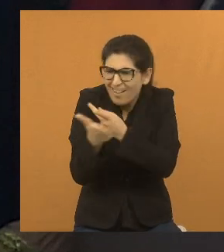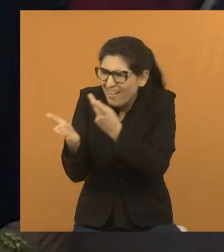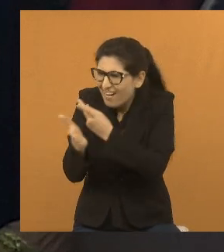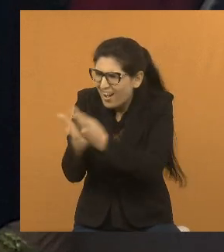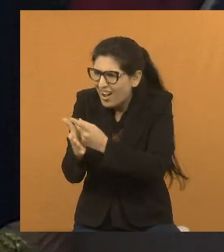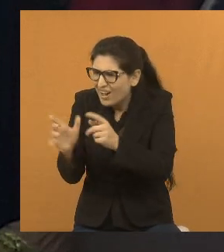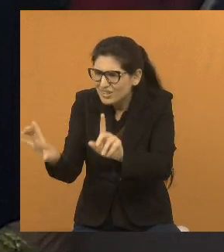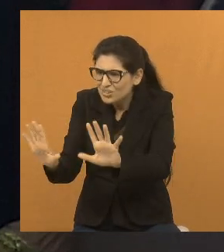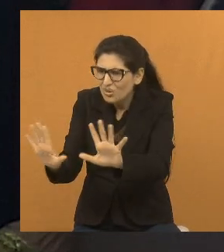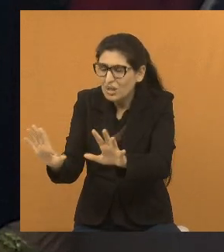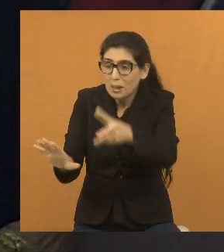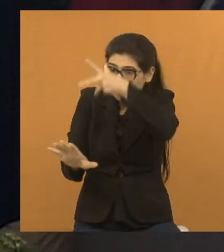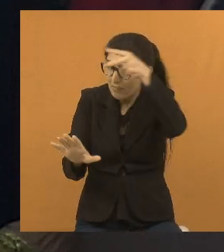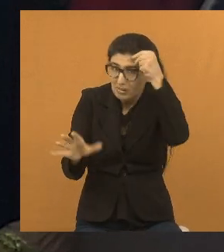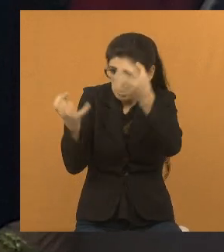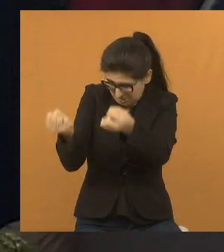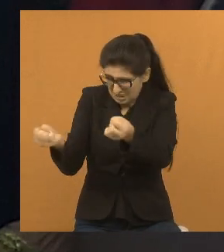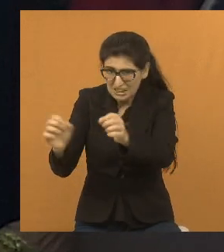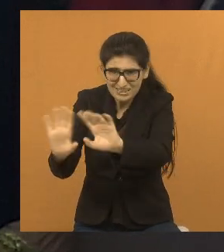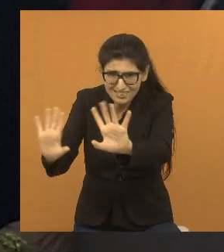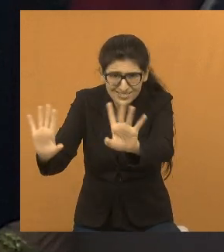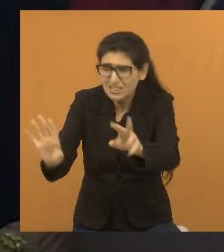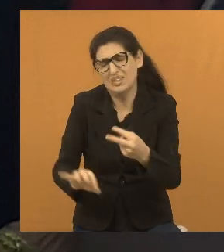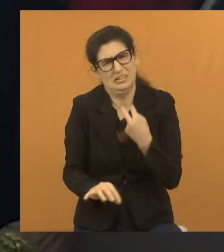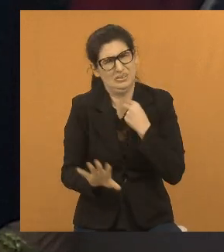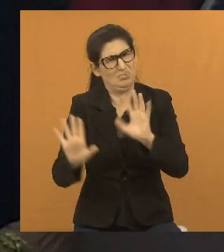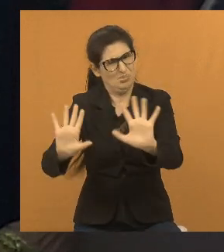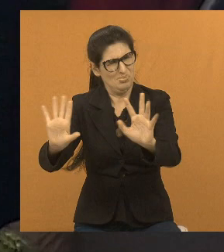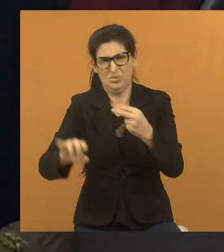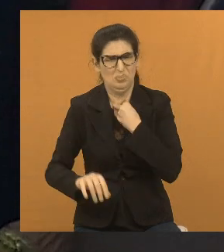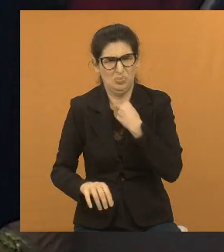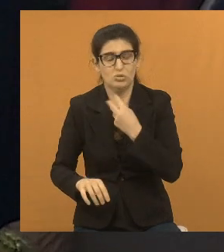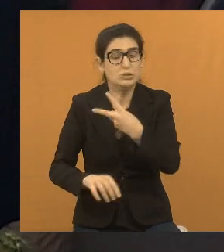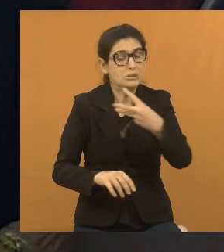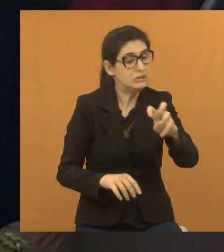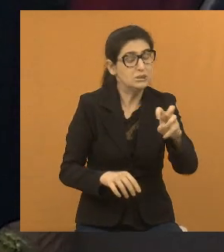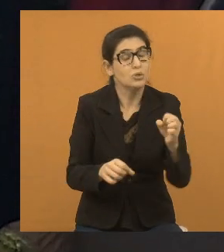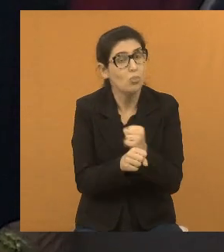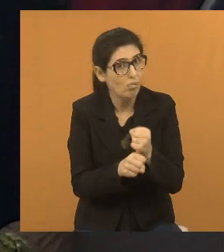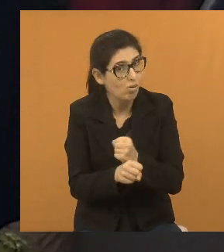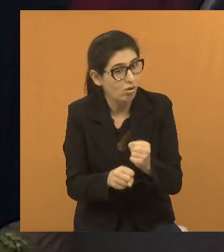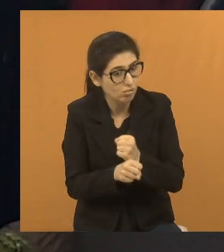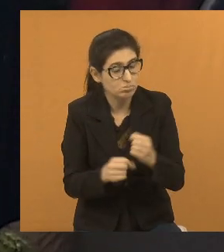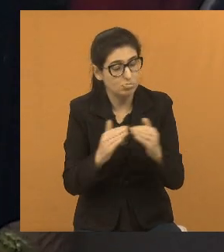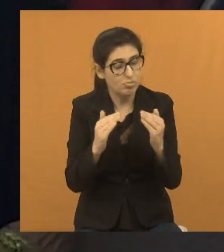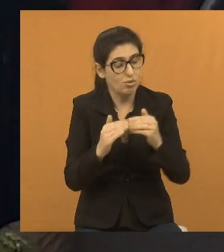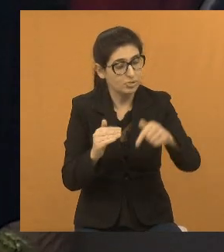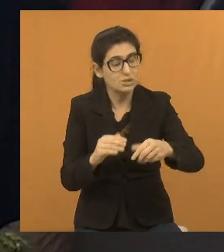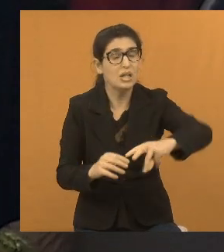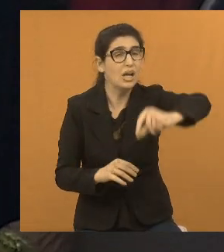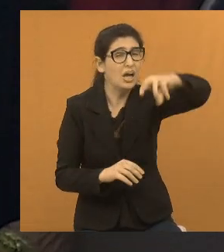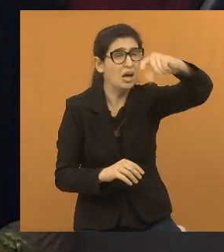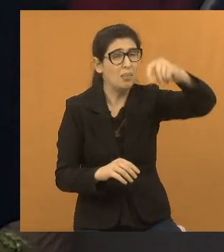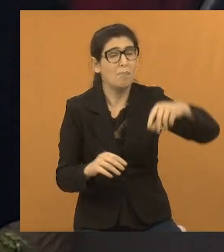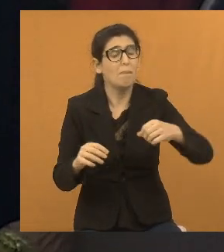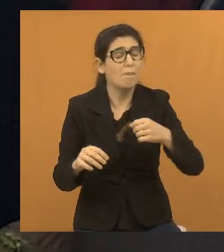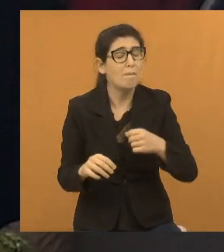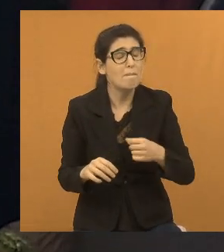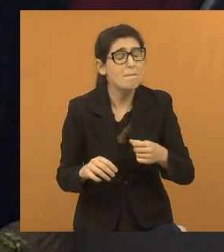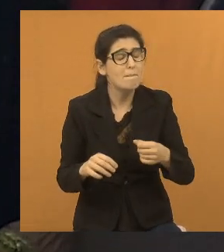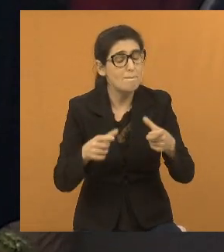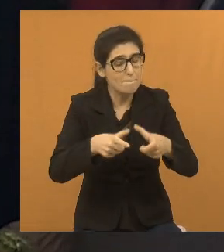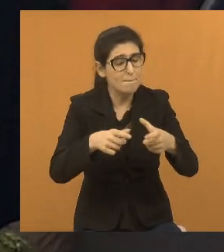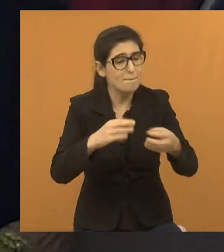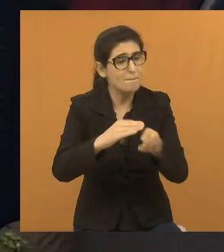que pagam impostos todos em dias, 35 anos que eu moro em Jacareí. O bairro mais antigo, acho, de Jacareí deve ser aquele. Zé Roberto, não tem